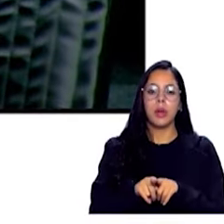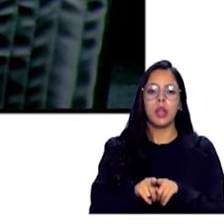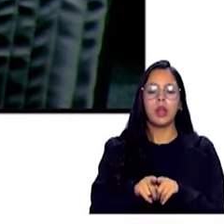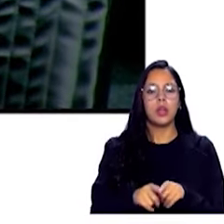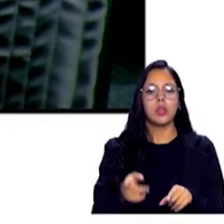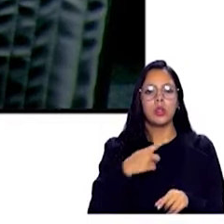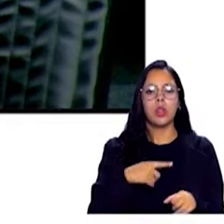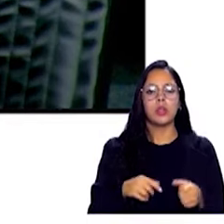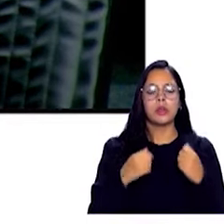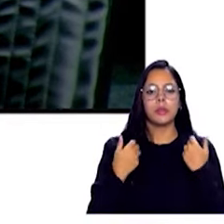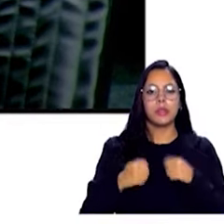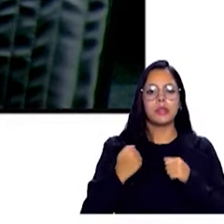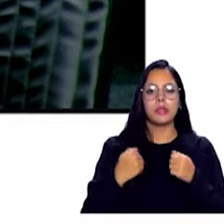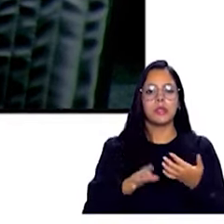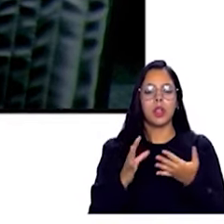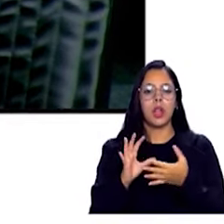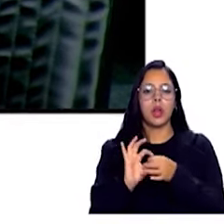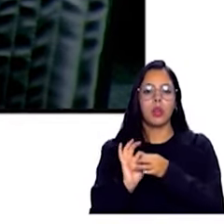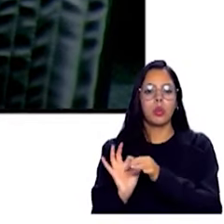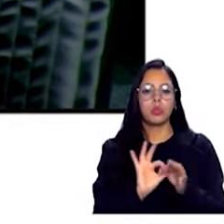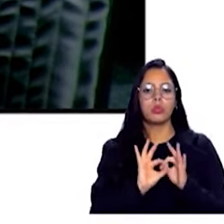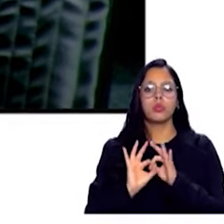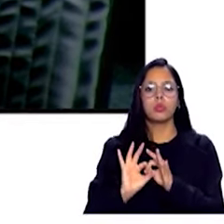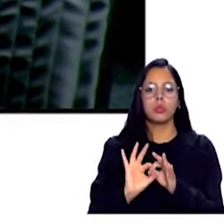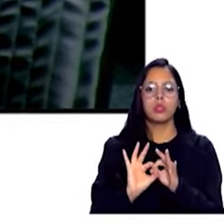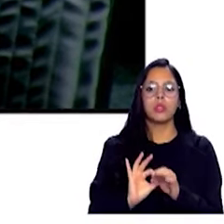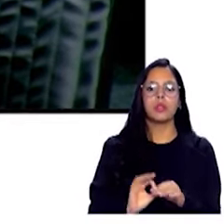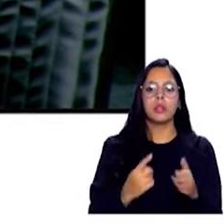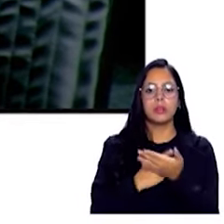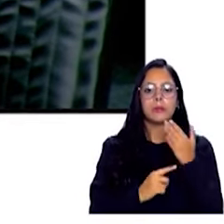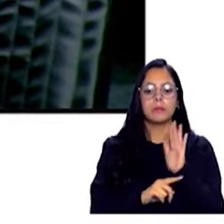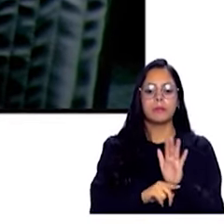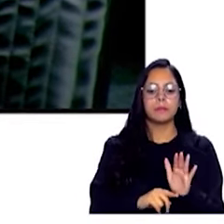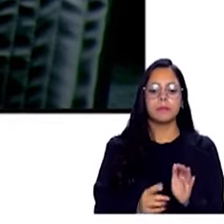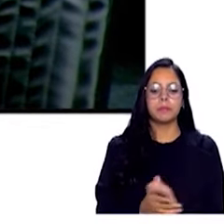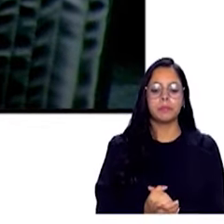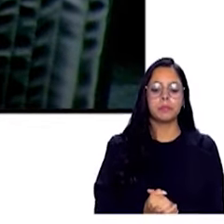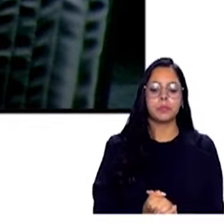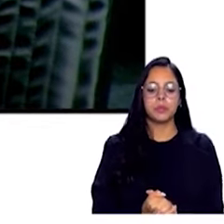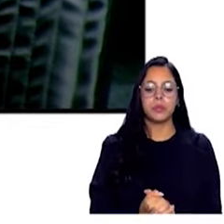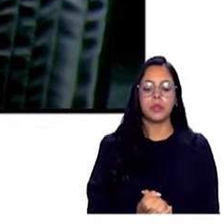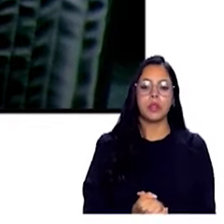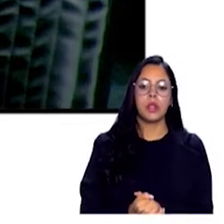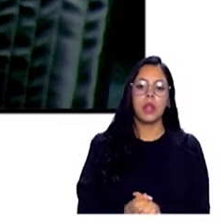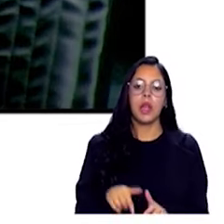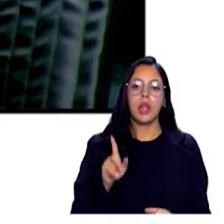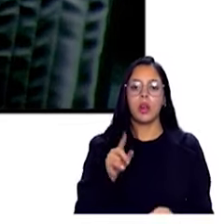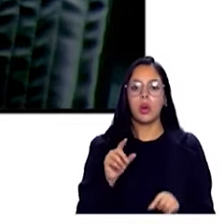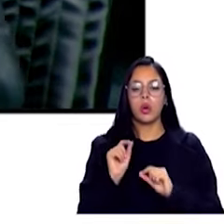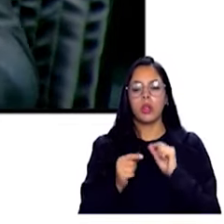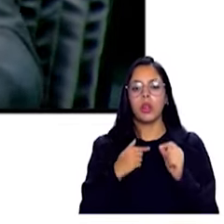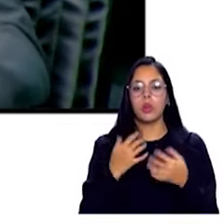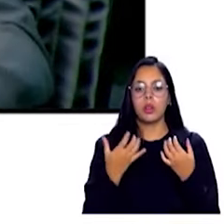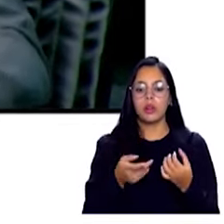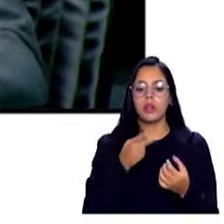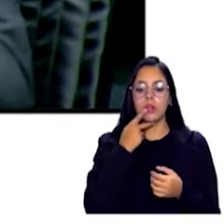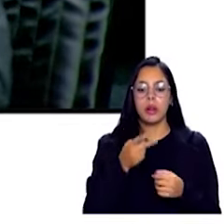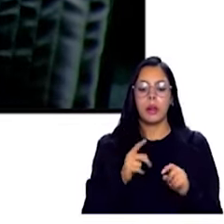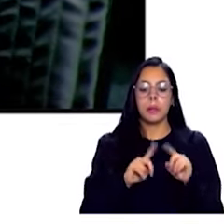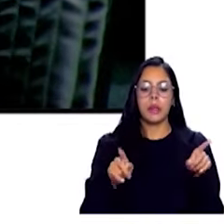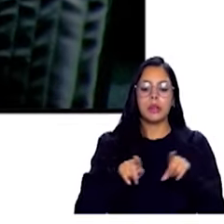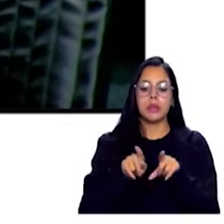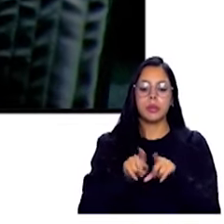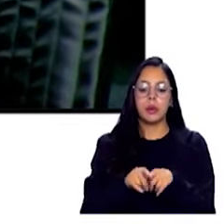então Eh em síntese e para não cansar os demais era basicamente isso que eu gostaria de dizer mas quero também